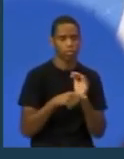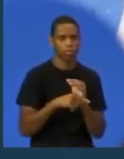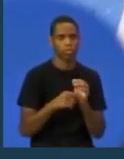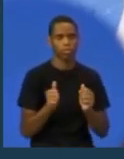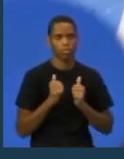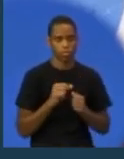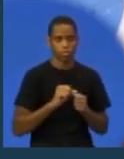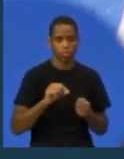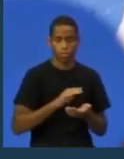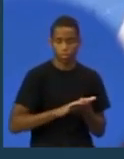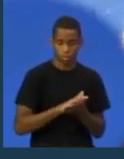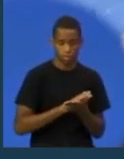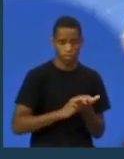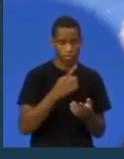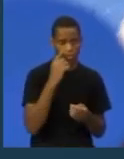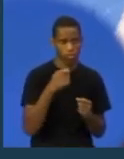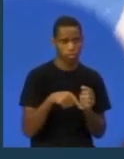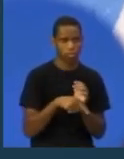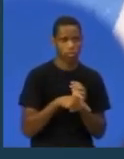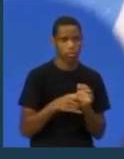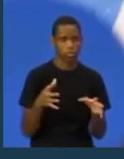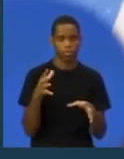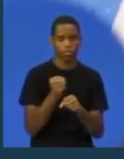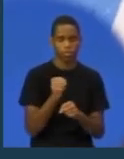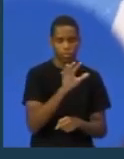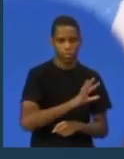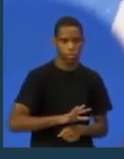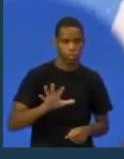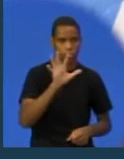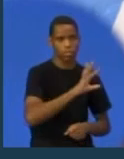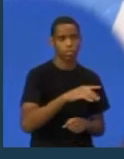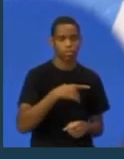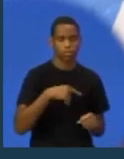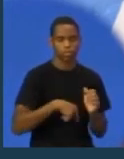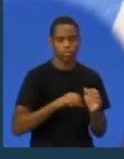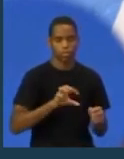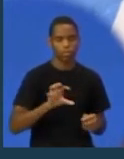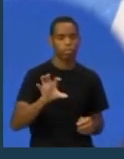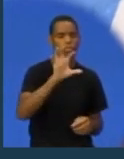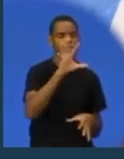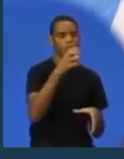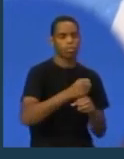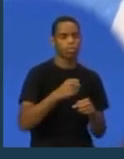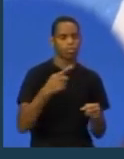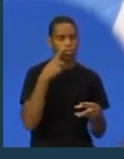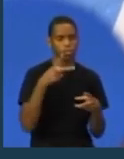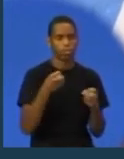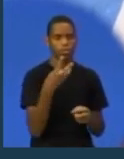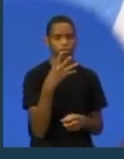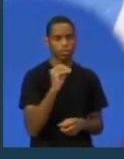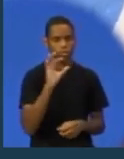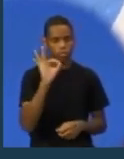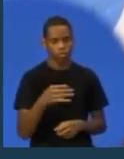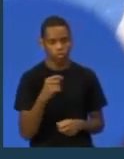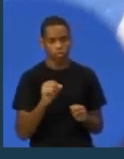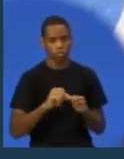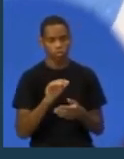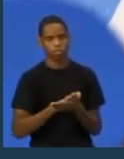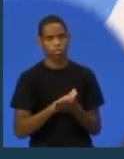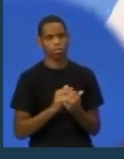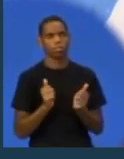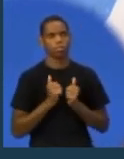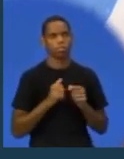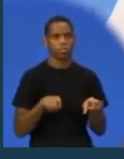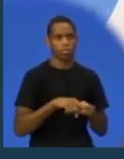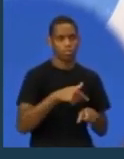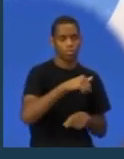sedentários e ativos, eu vou precisar somar todos os praticantes de atividade física ali e eu vou ter 30% de sedentário e eu vou